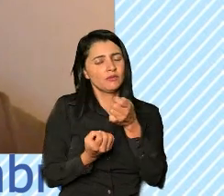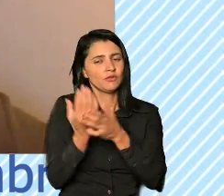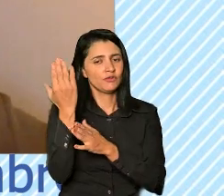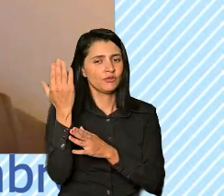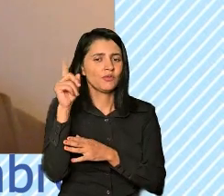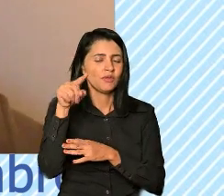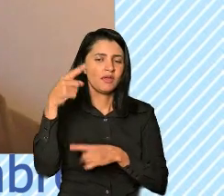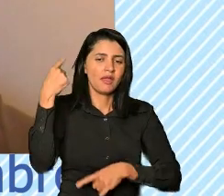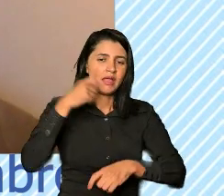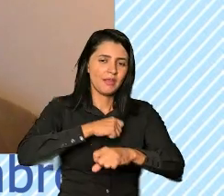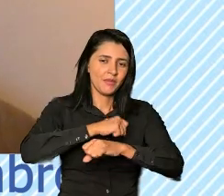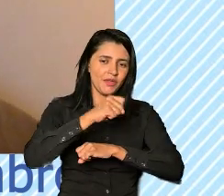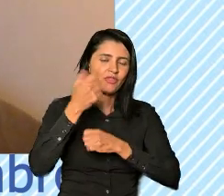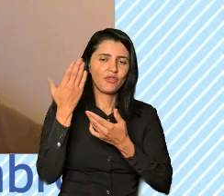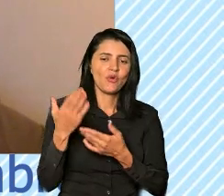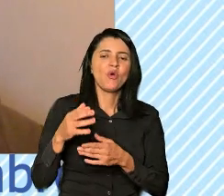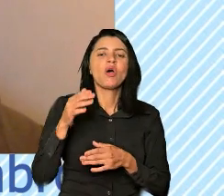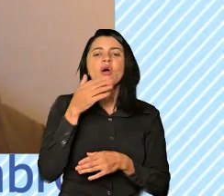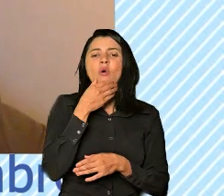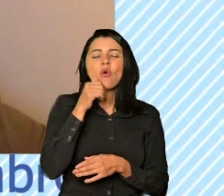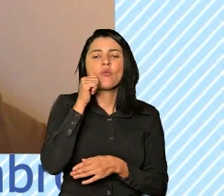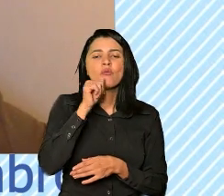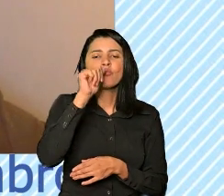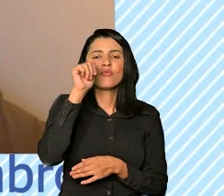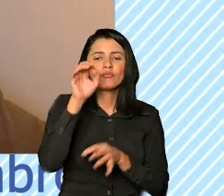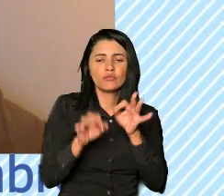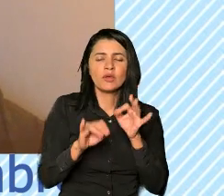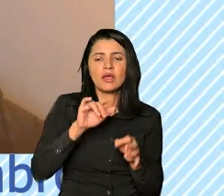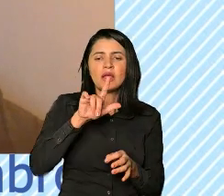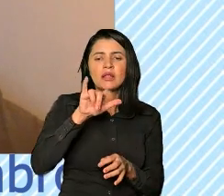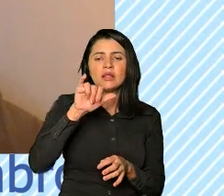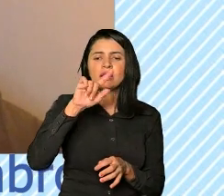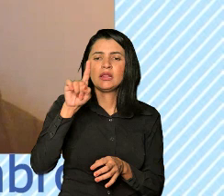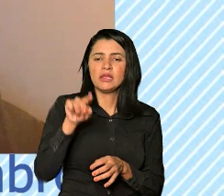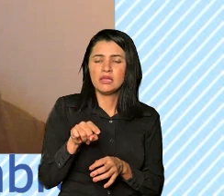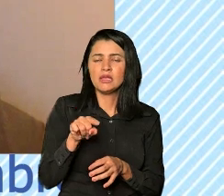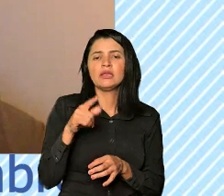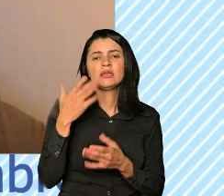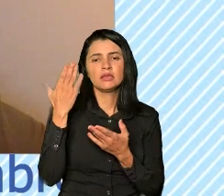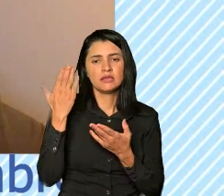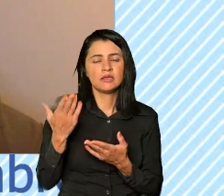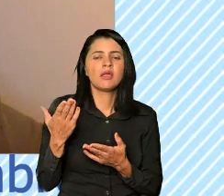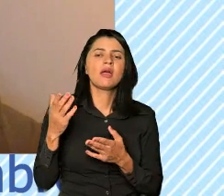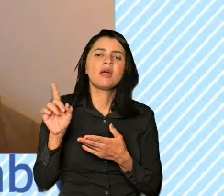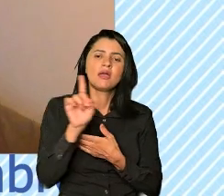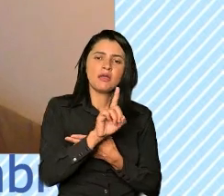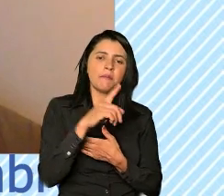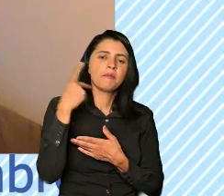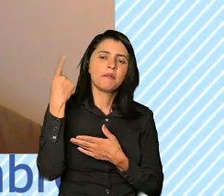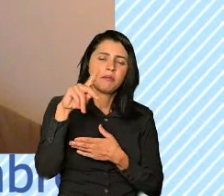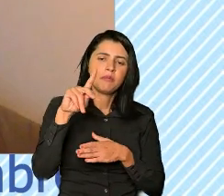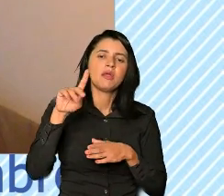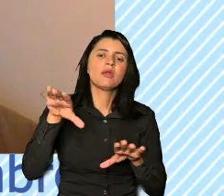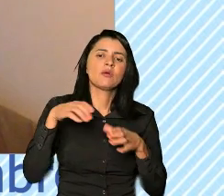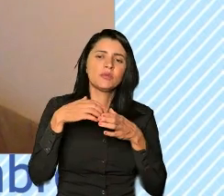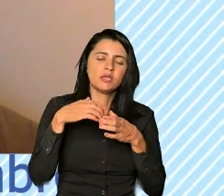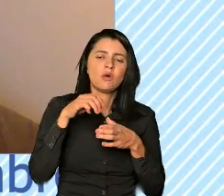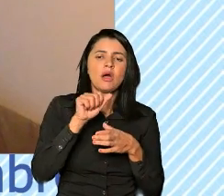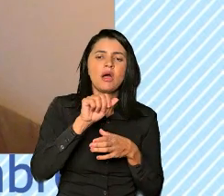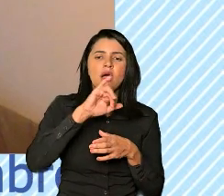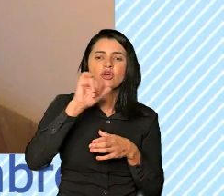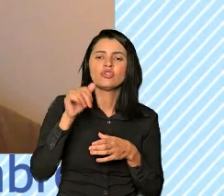A debatedora vai ser a juíza federal Liz, que ela vem pela Comissão AJUF